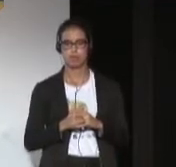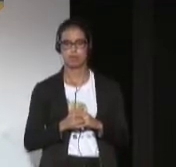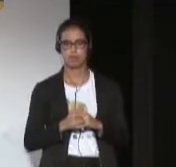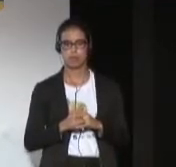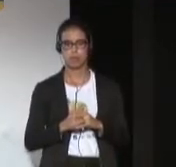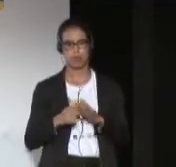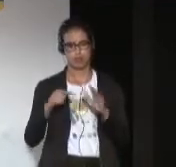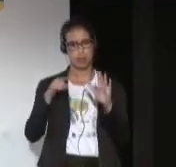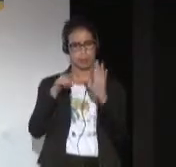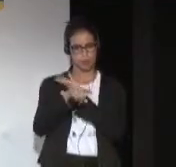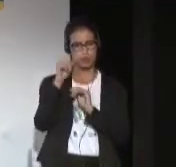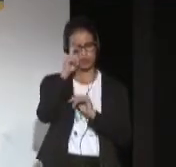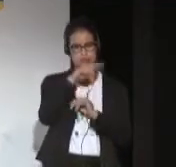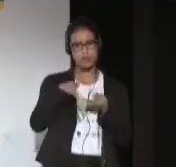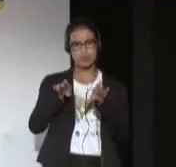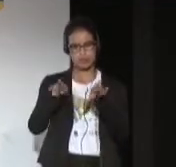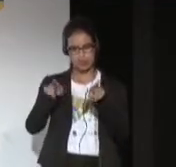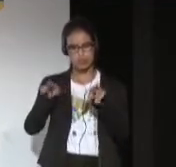Essa pergunta é difícil também, hein?